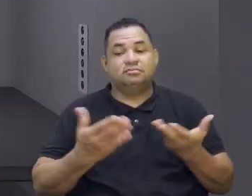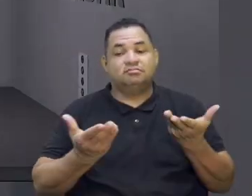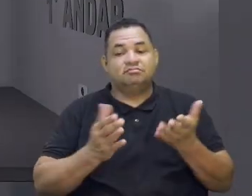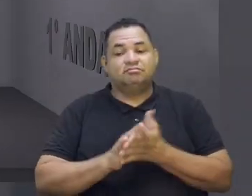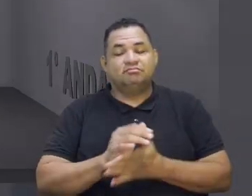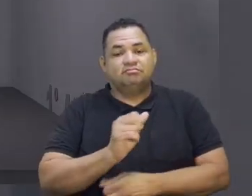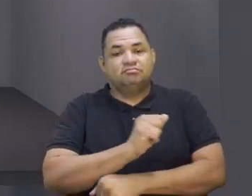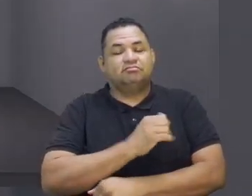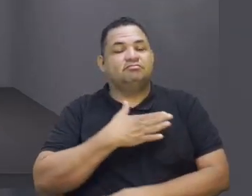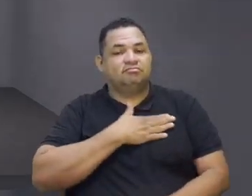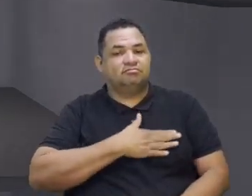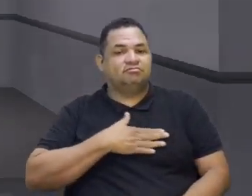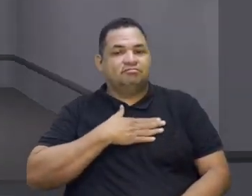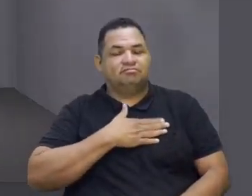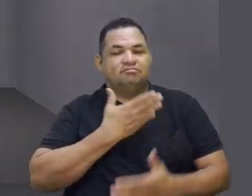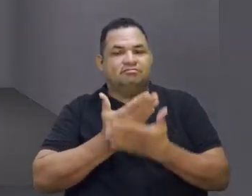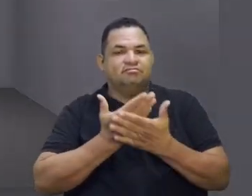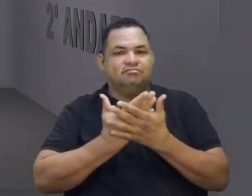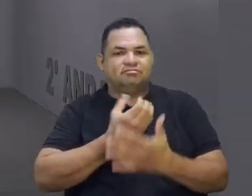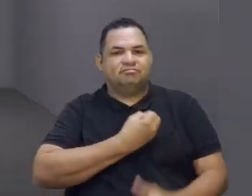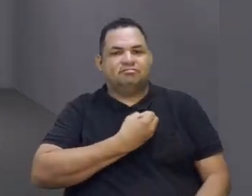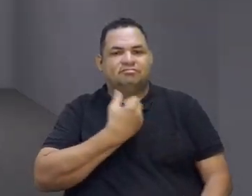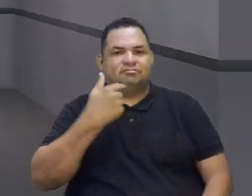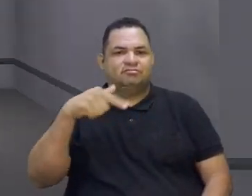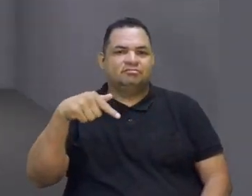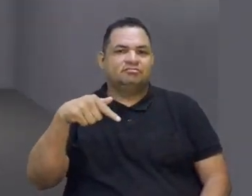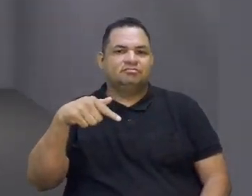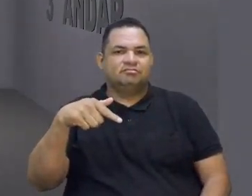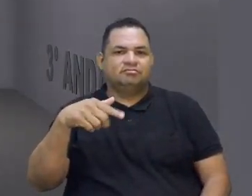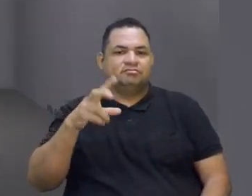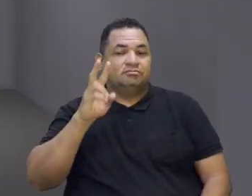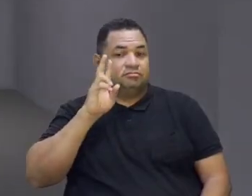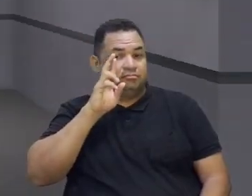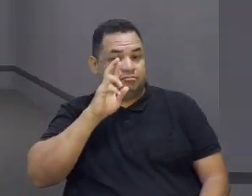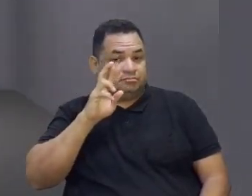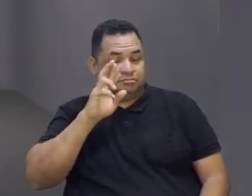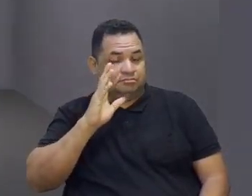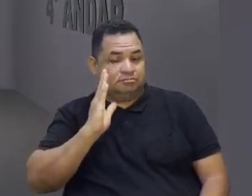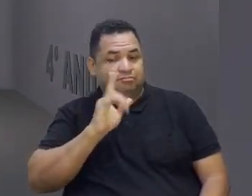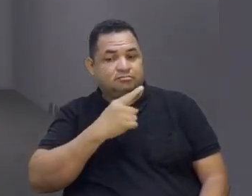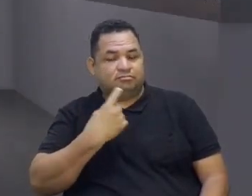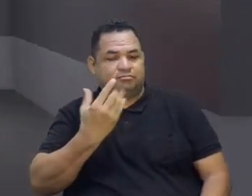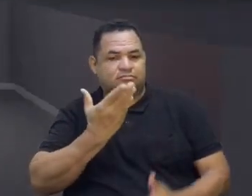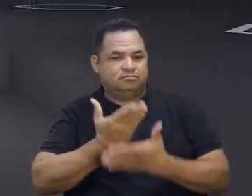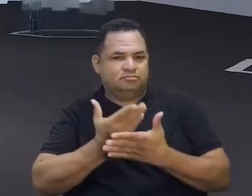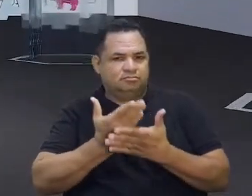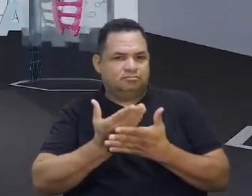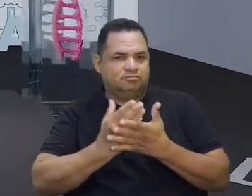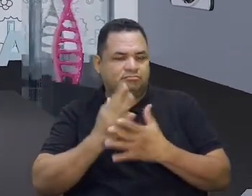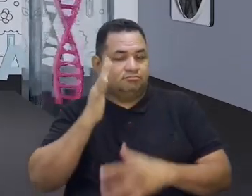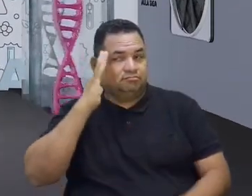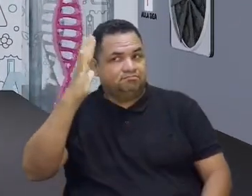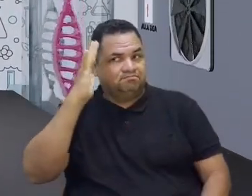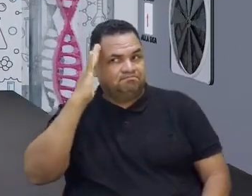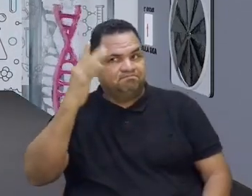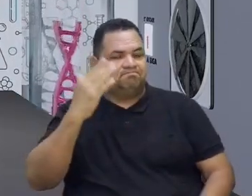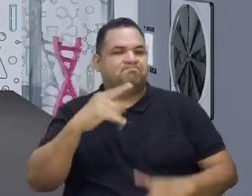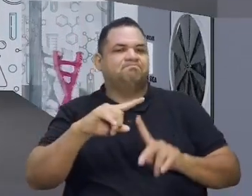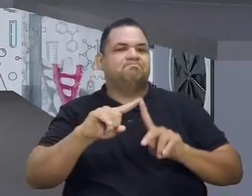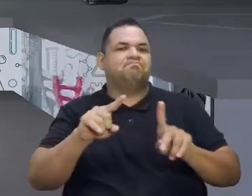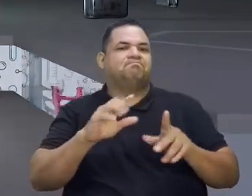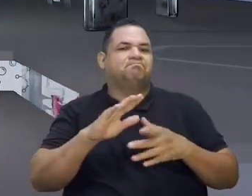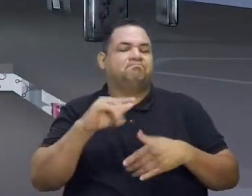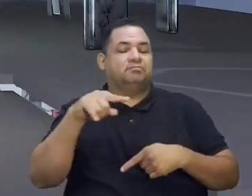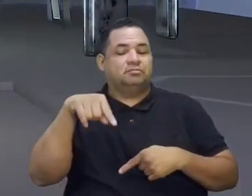E aí, galera, vocês estão gostando da nossa aula de número 17? Observando aí que a gente está trabalhando bastante teoria, mas